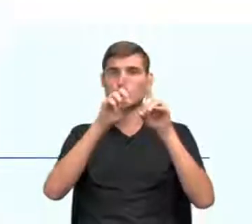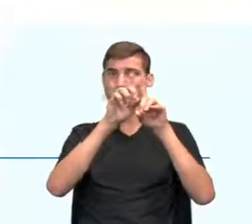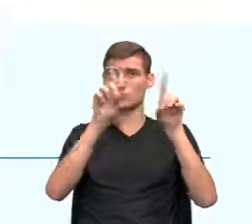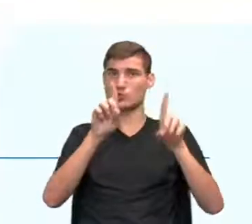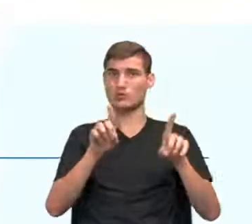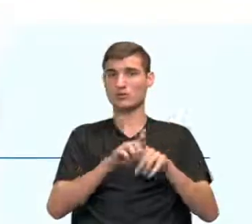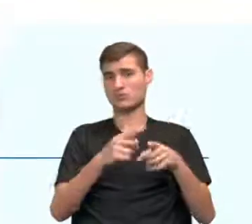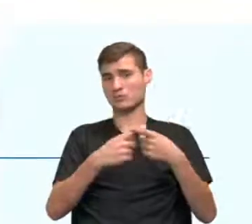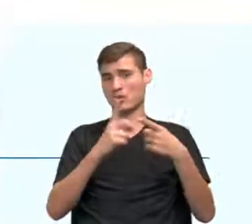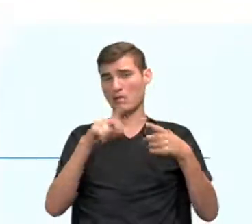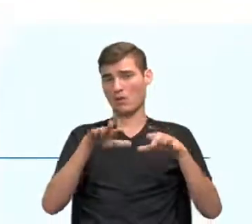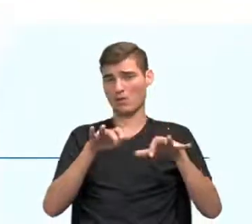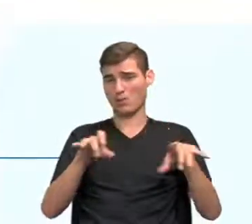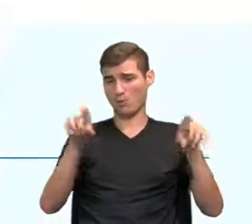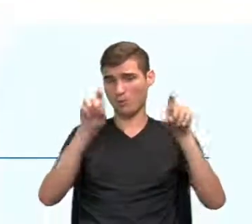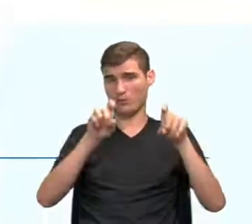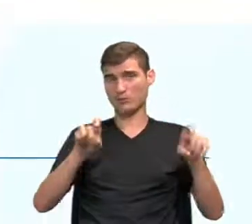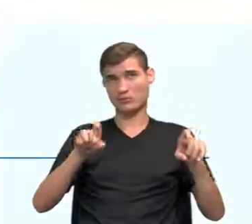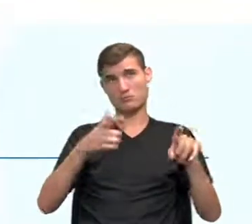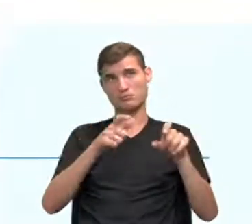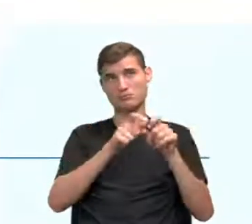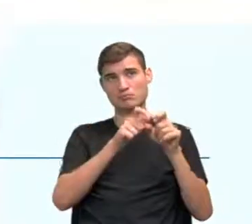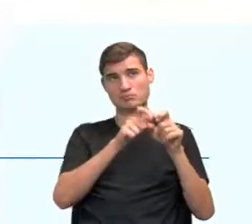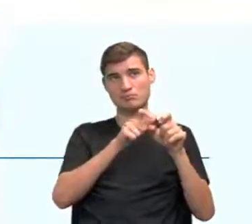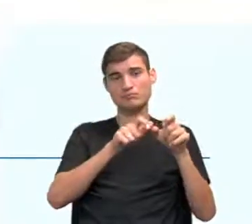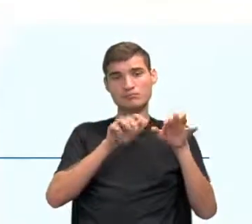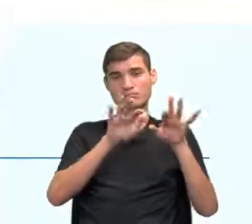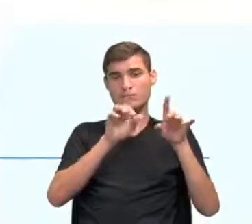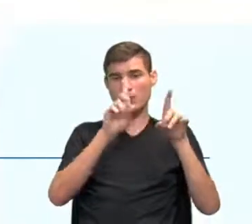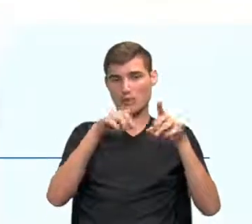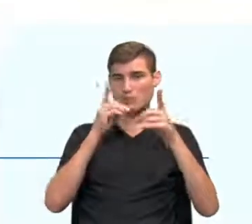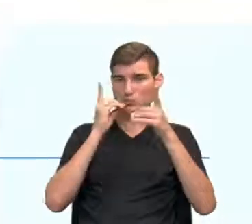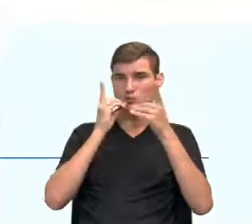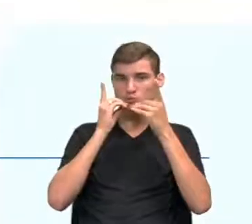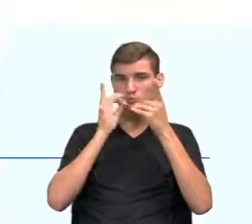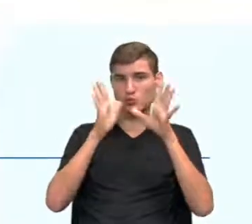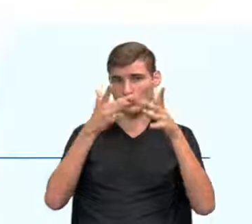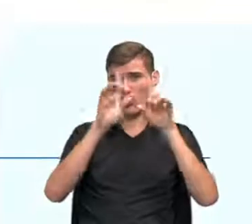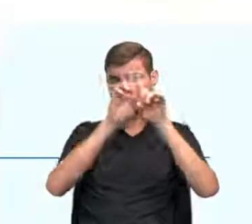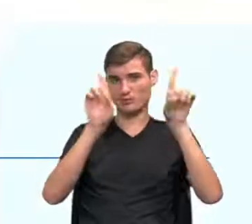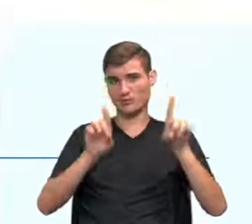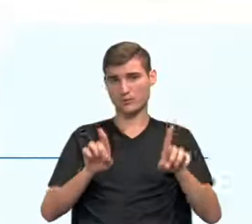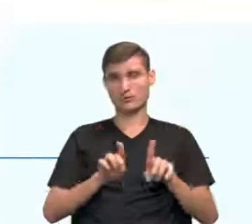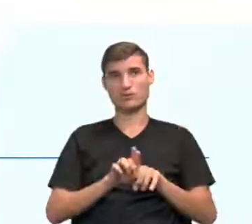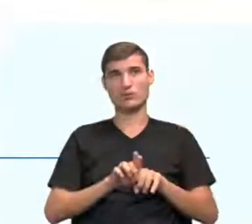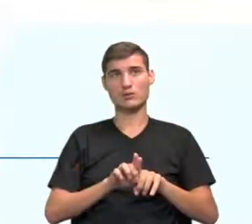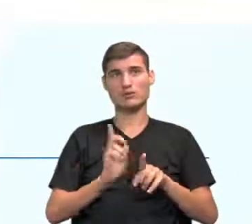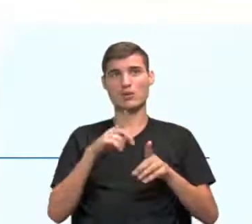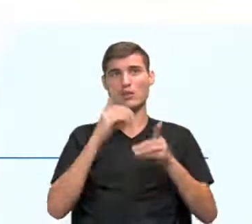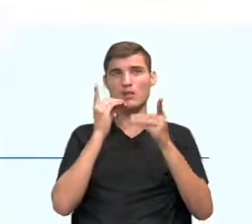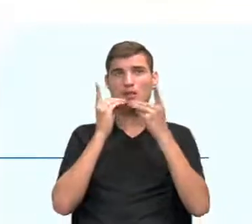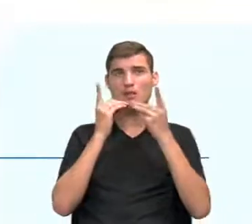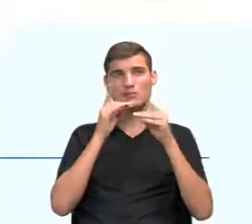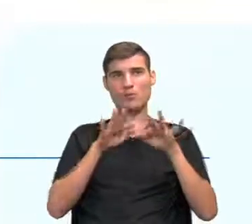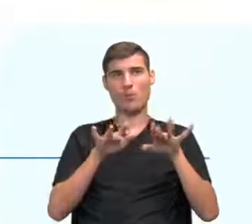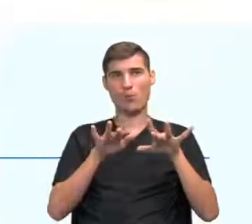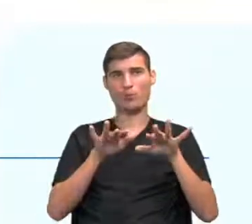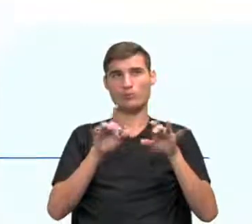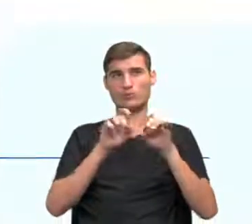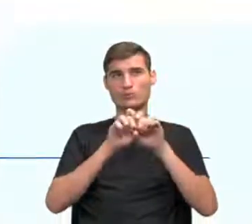é um computador. Então, o computador vai transmitir, vou até tentar desenhar um computador